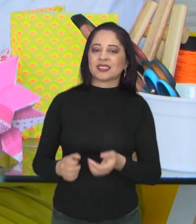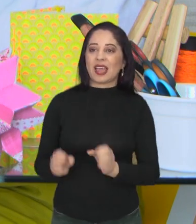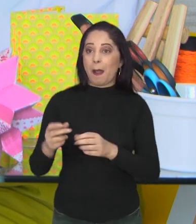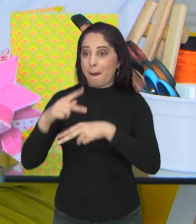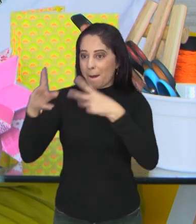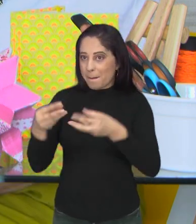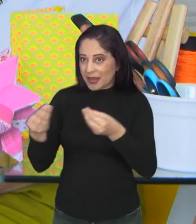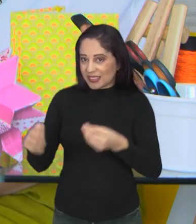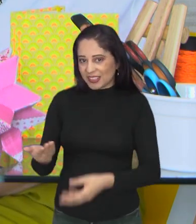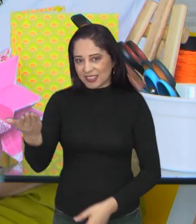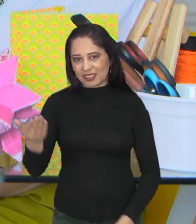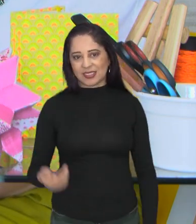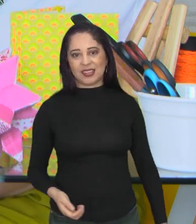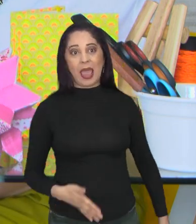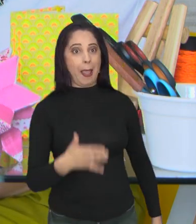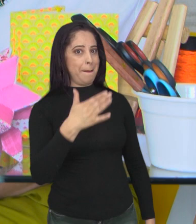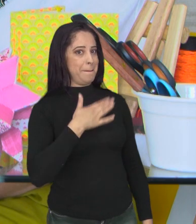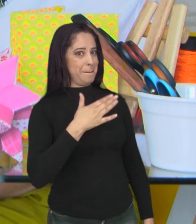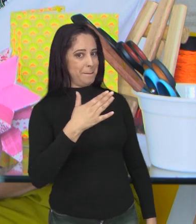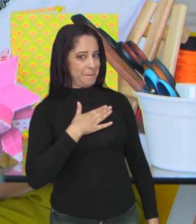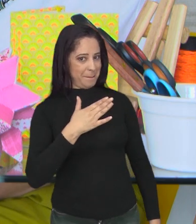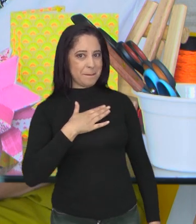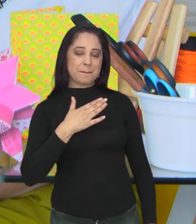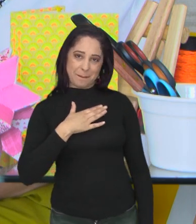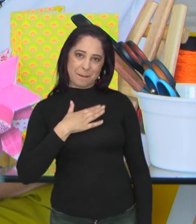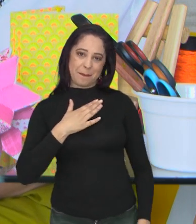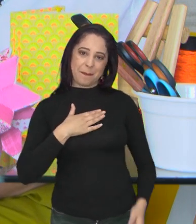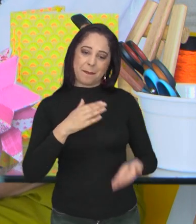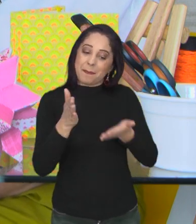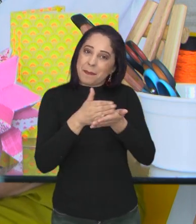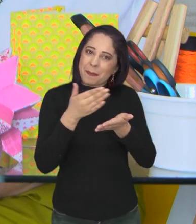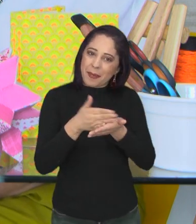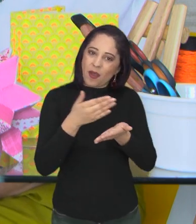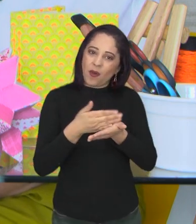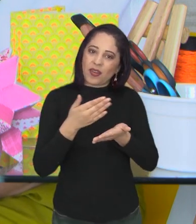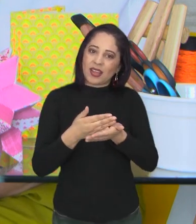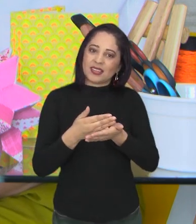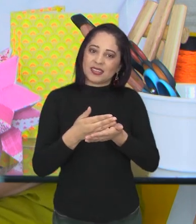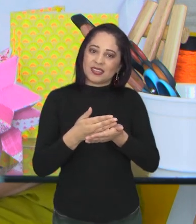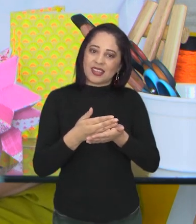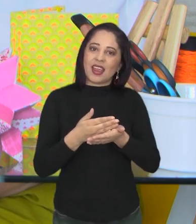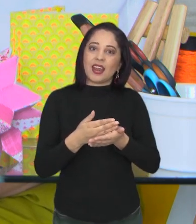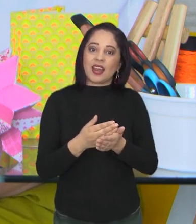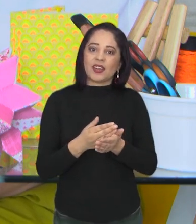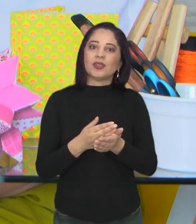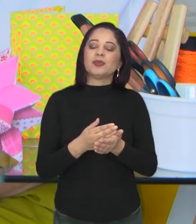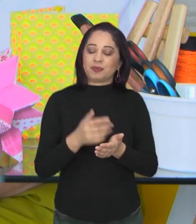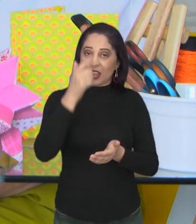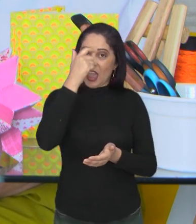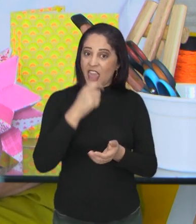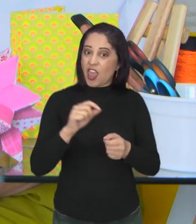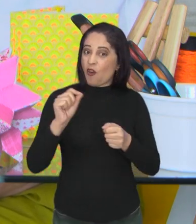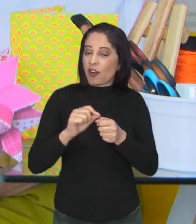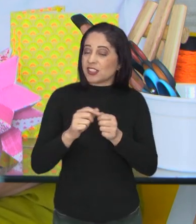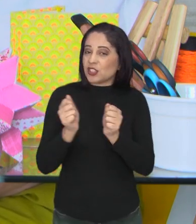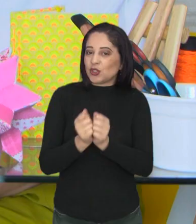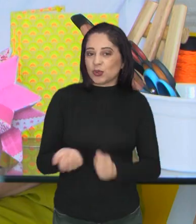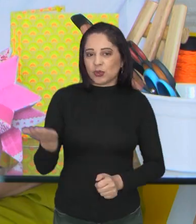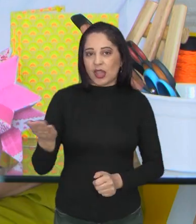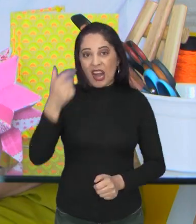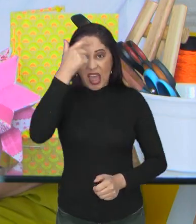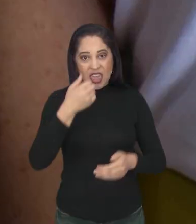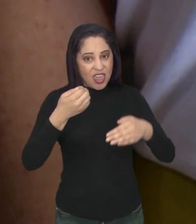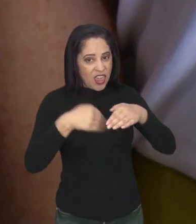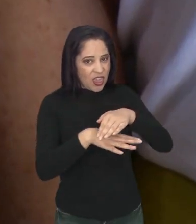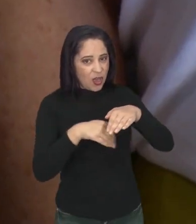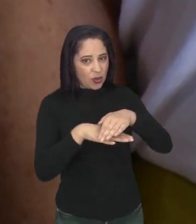levar para casa já estou Esse é o meu caderno feito aqui no entre linhas e papéis com a Ana Júlia eu